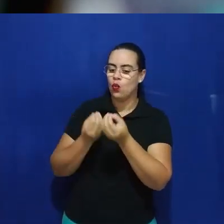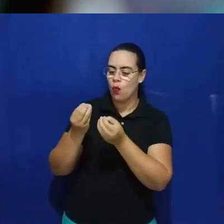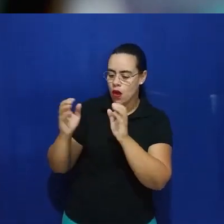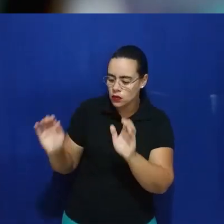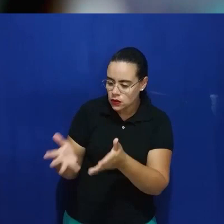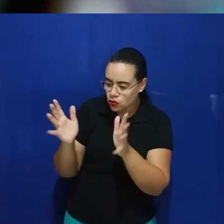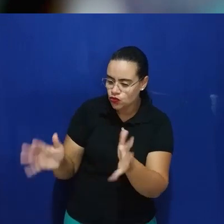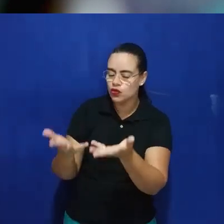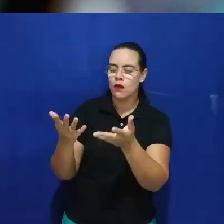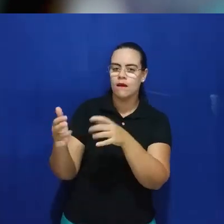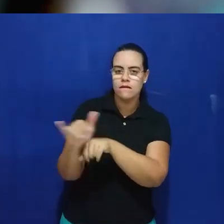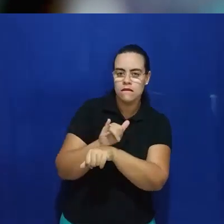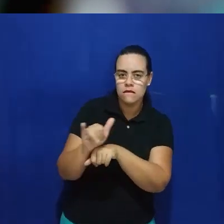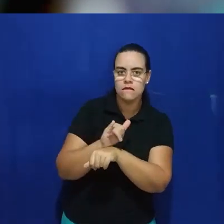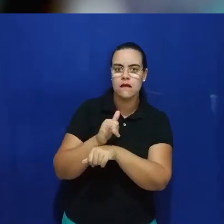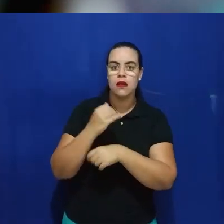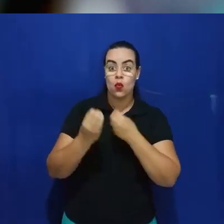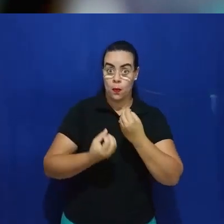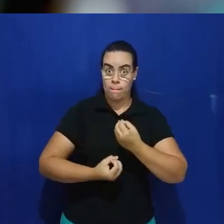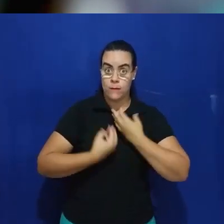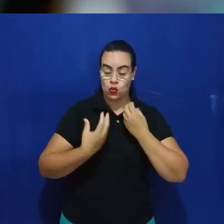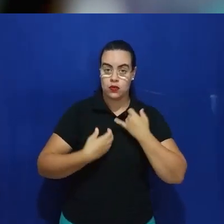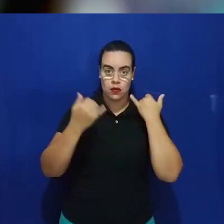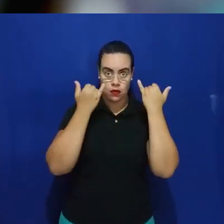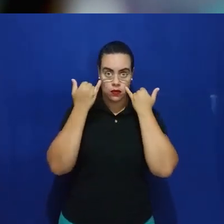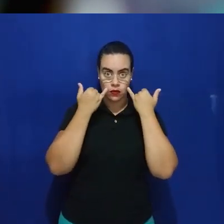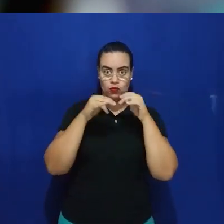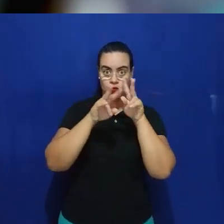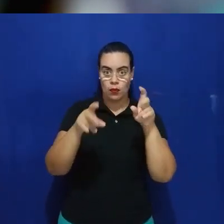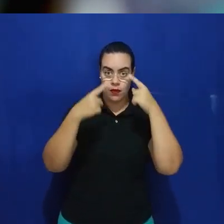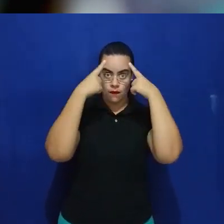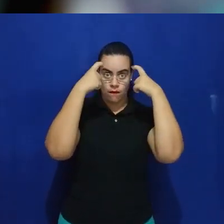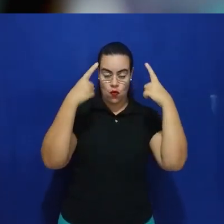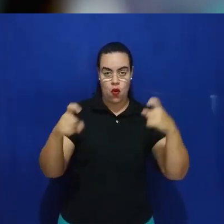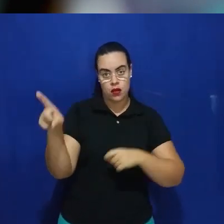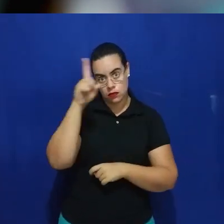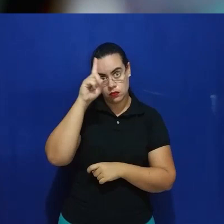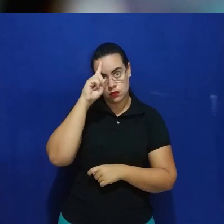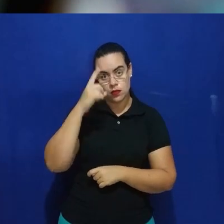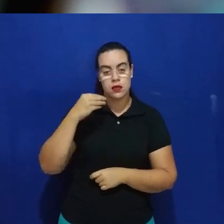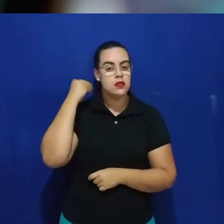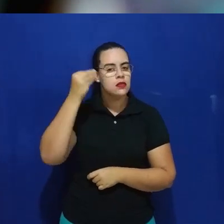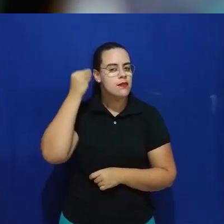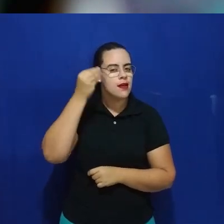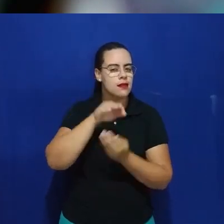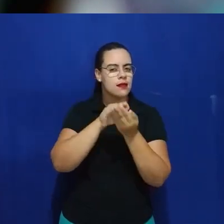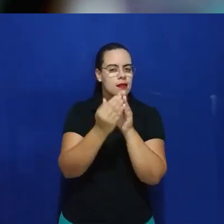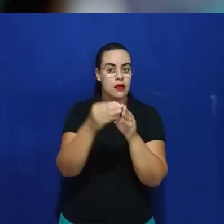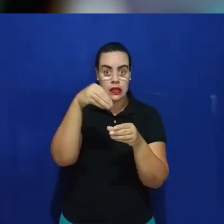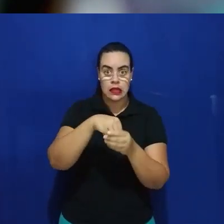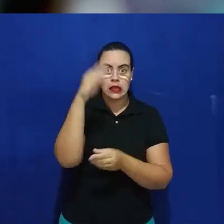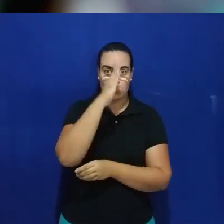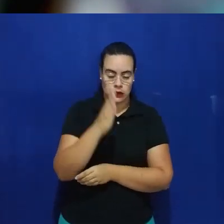e alternativas à produção de dados sobre violências cotidianas a vivências transgêneras no Brasil,